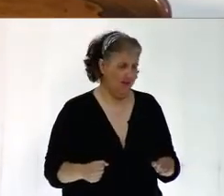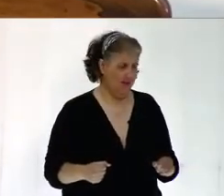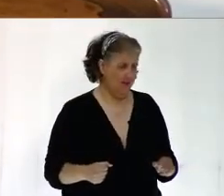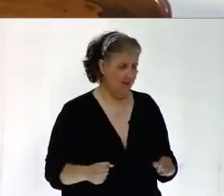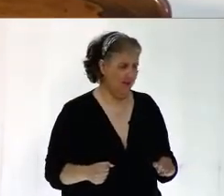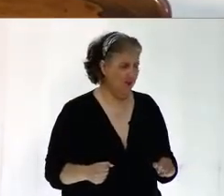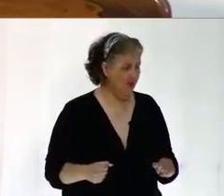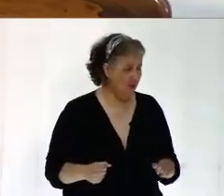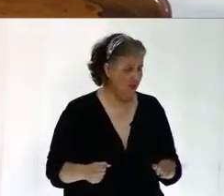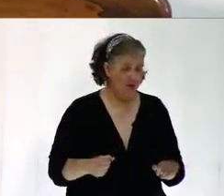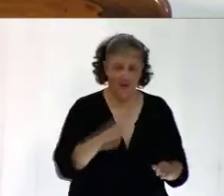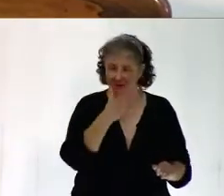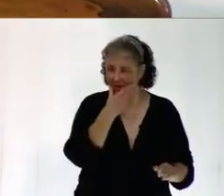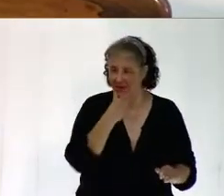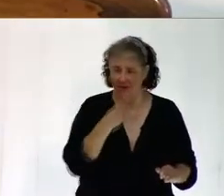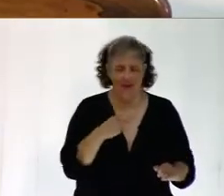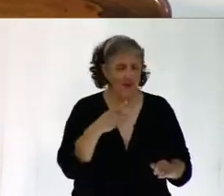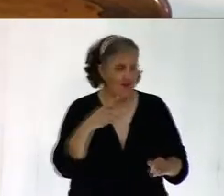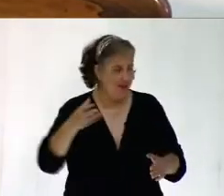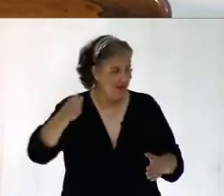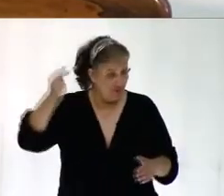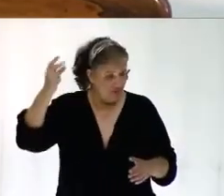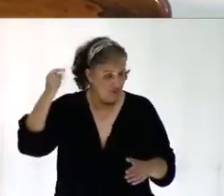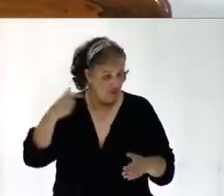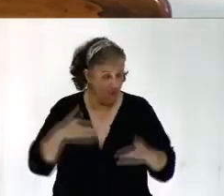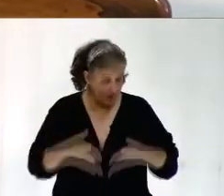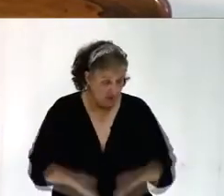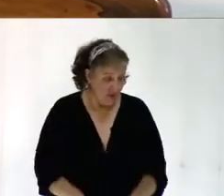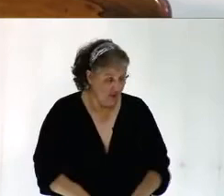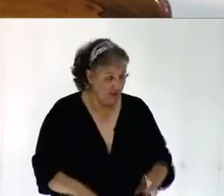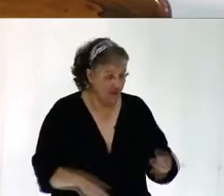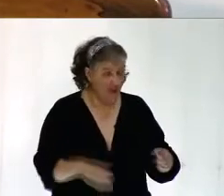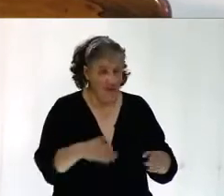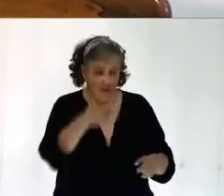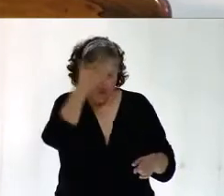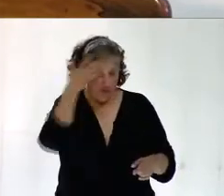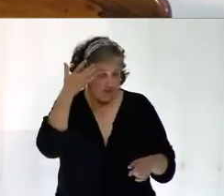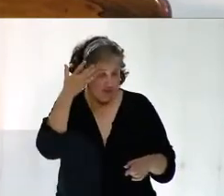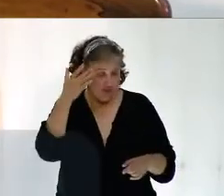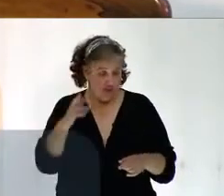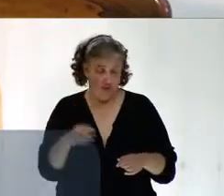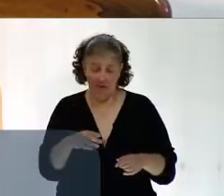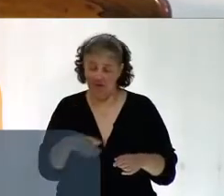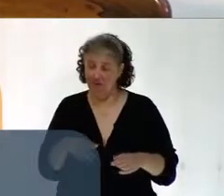a herói dizendo onde está o rei de israel é reino eu te dou